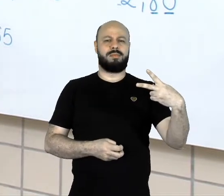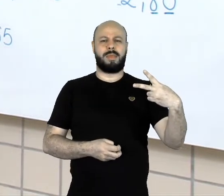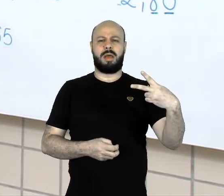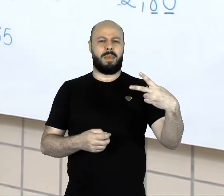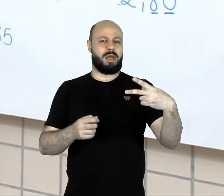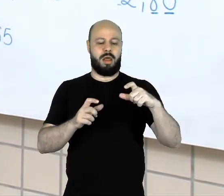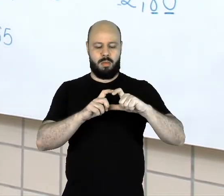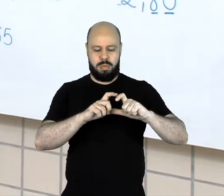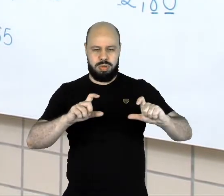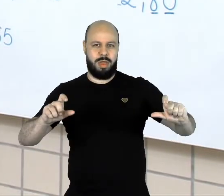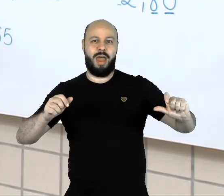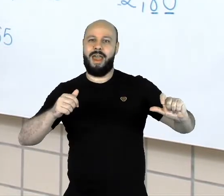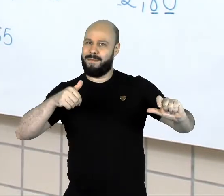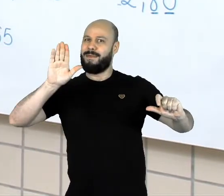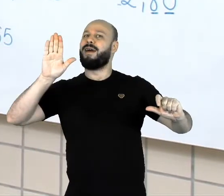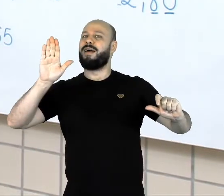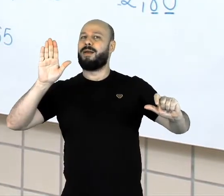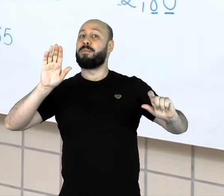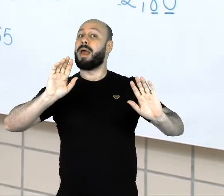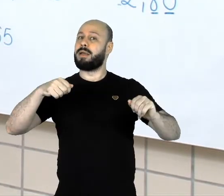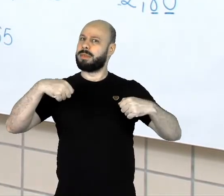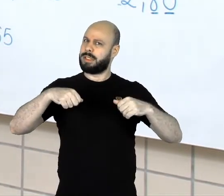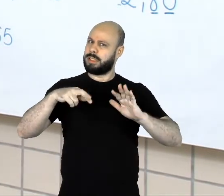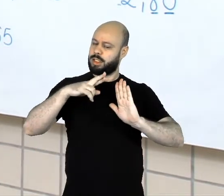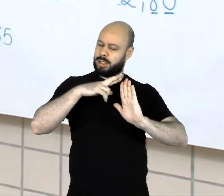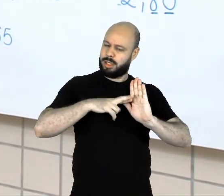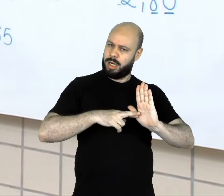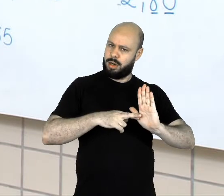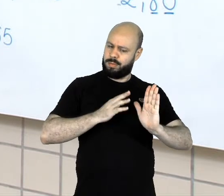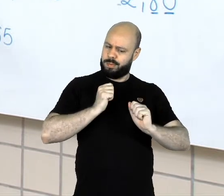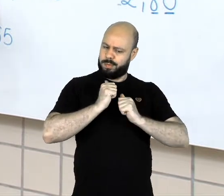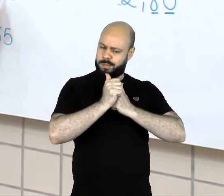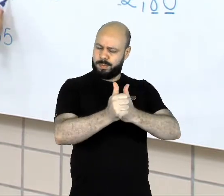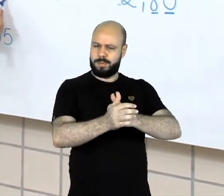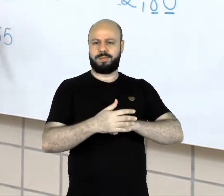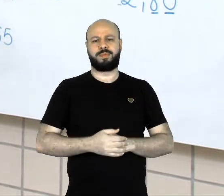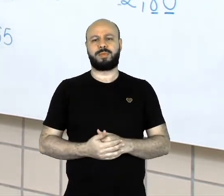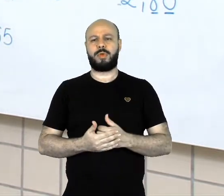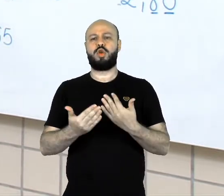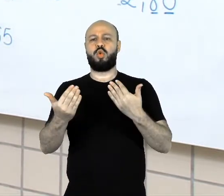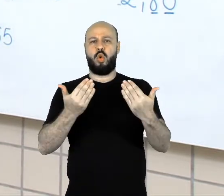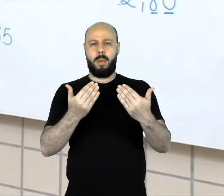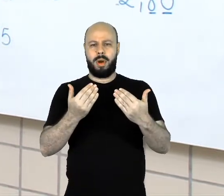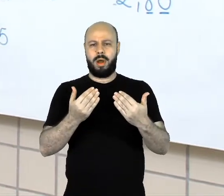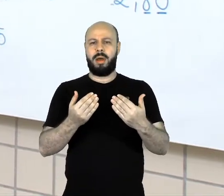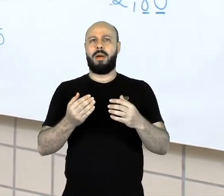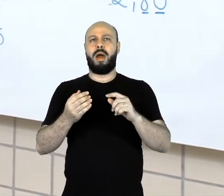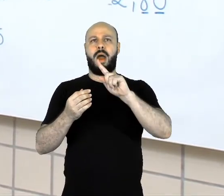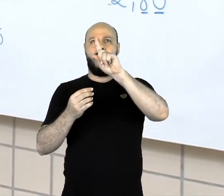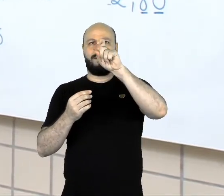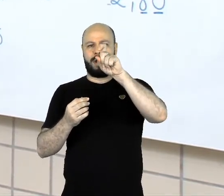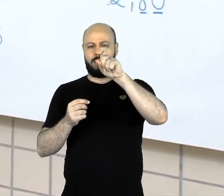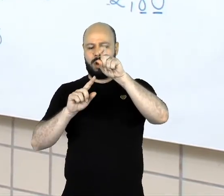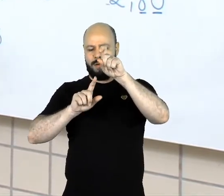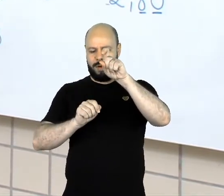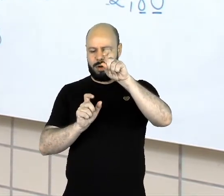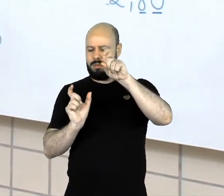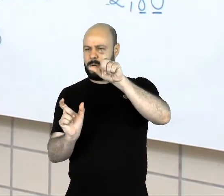Mas nós precisamos seguir as regrinhas. Primeiro, comparar a parte inteira,